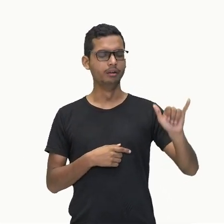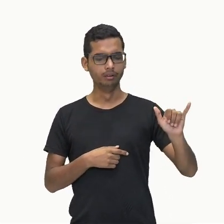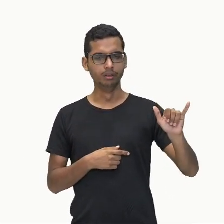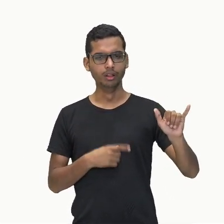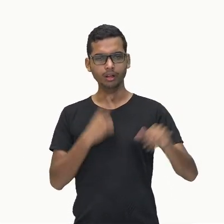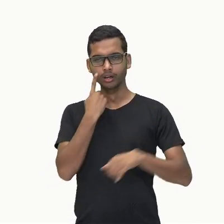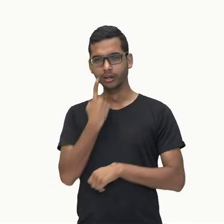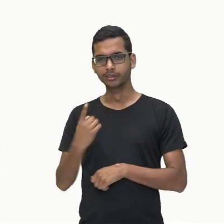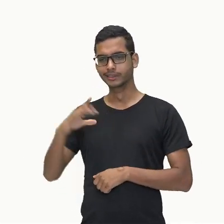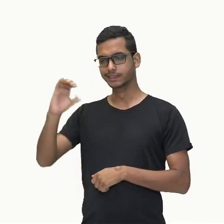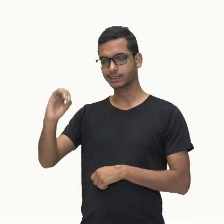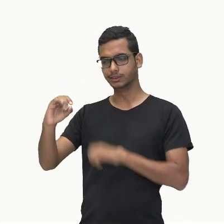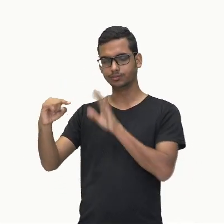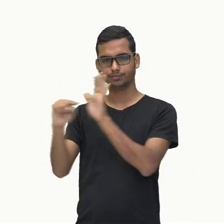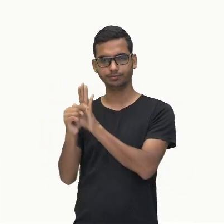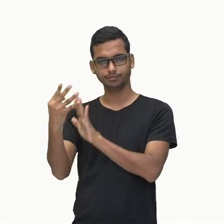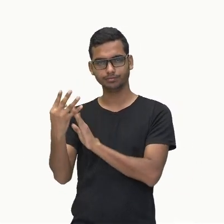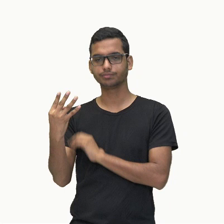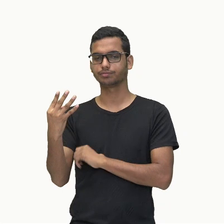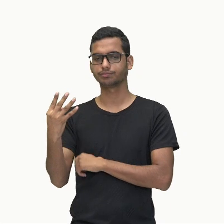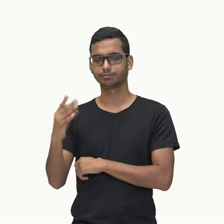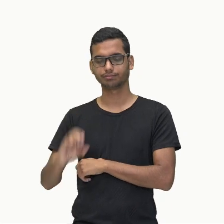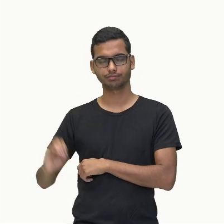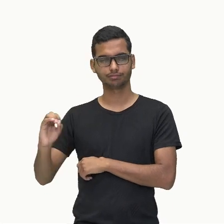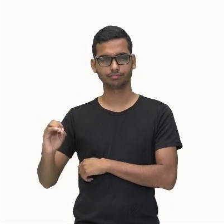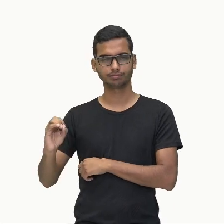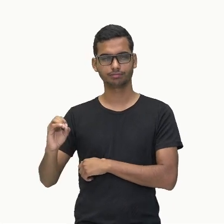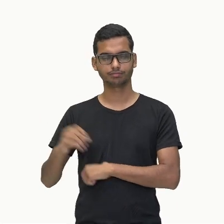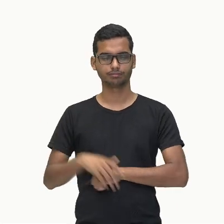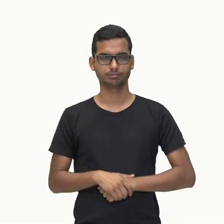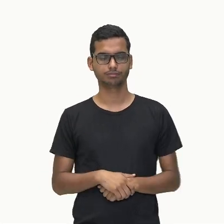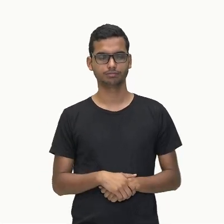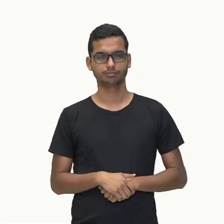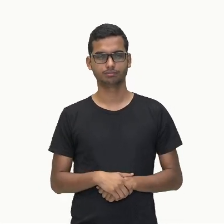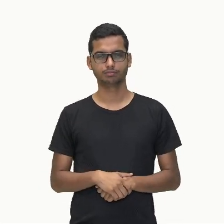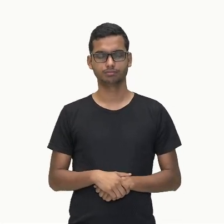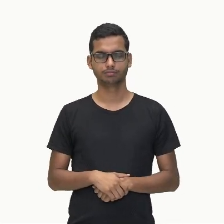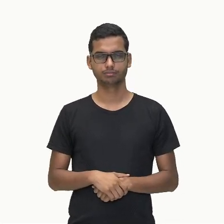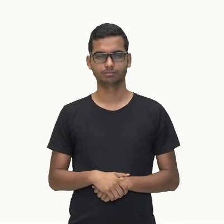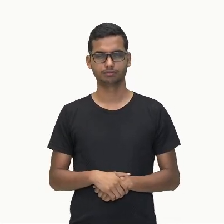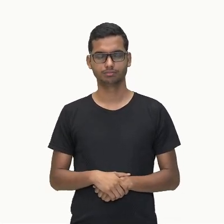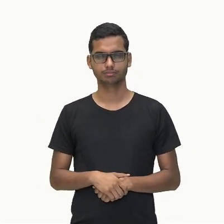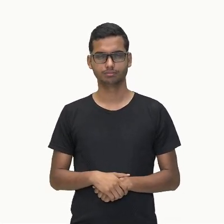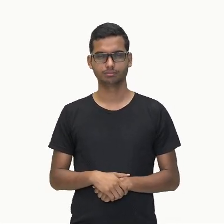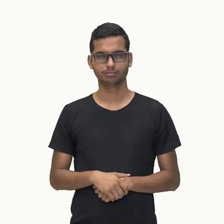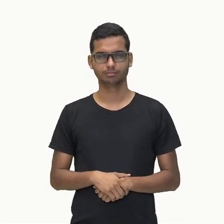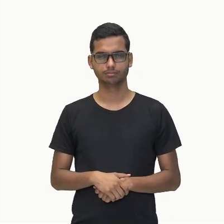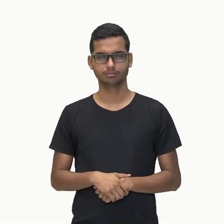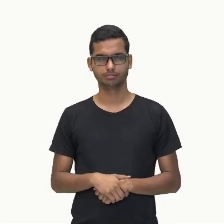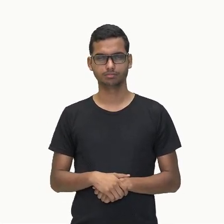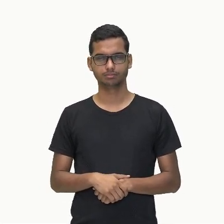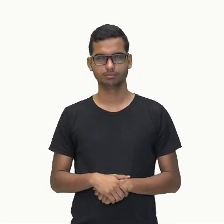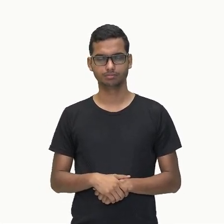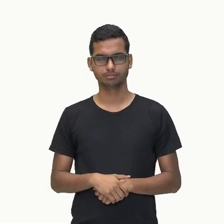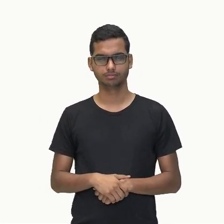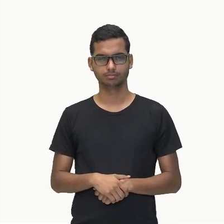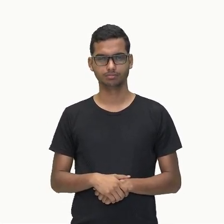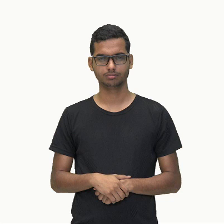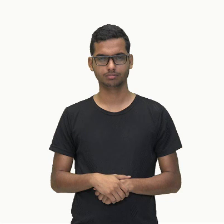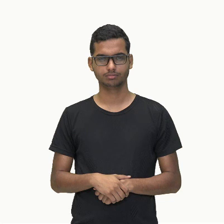0 e 4. Então, o domínio dessa relação está aqui, ó, os valores 0 e menos 4,